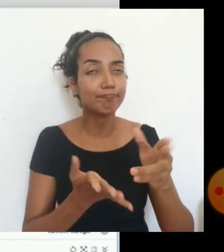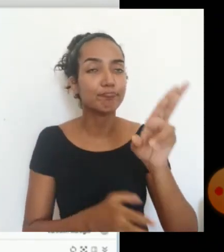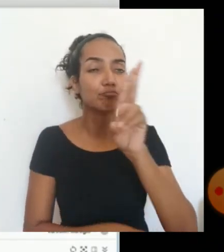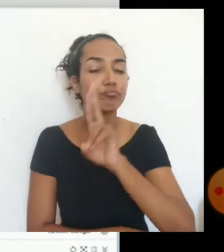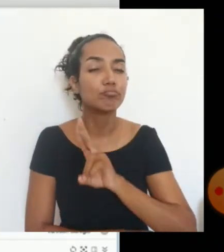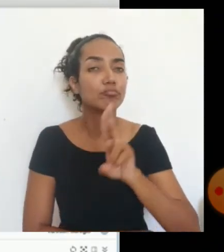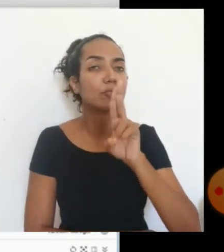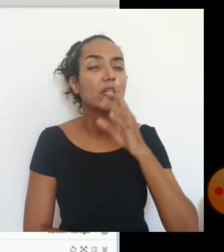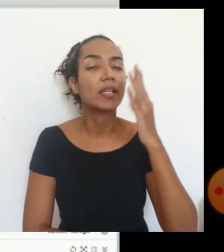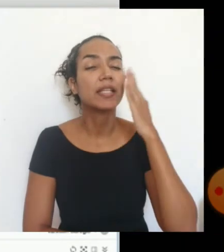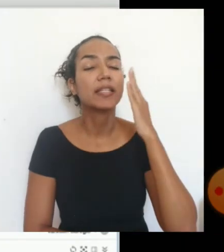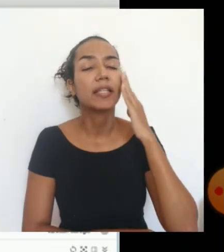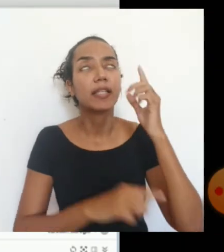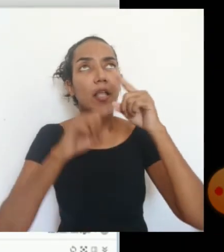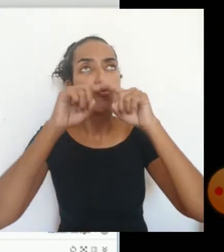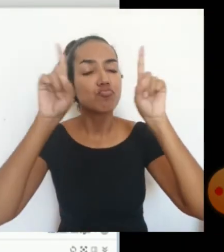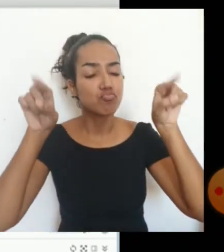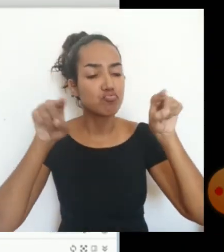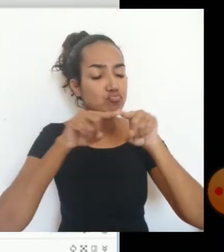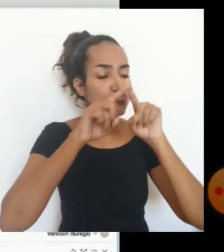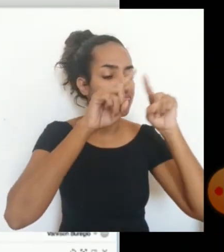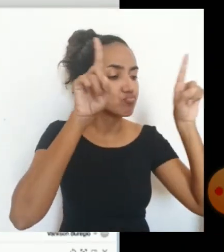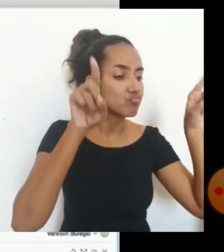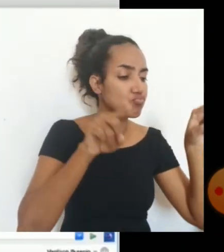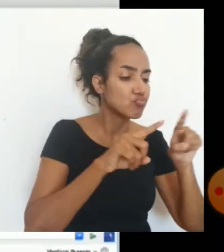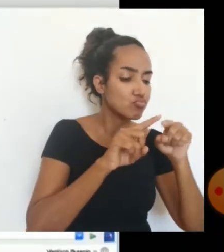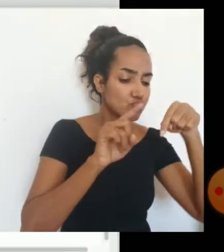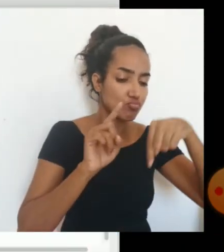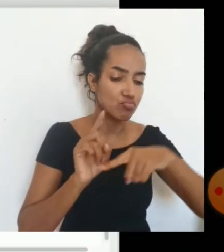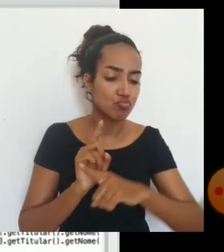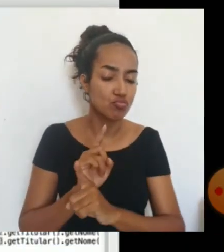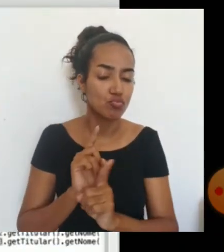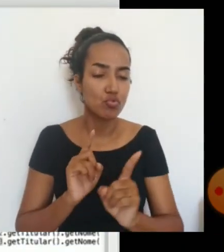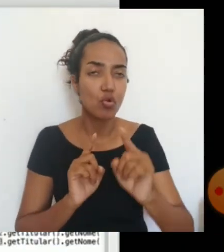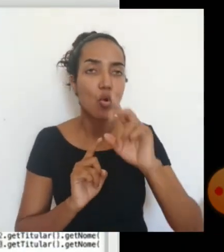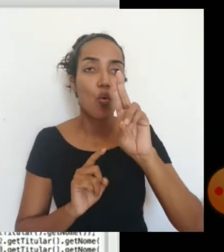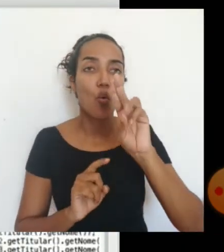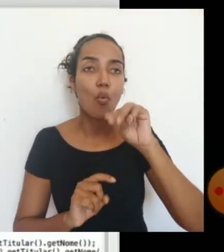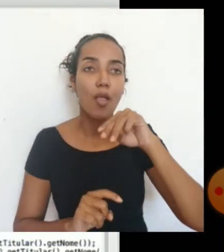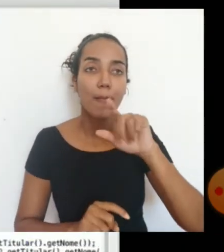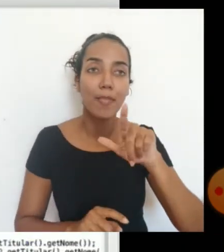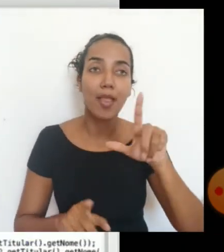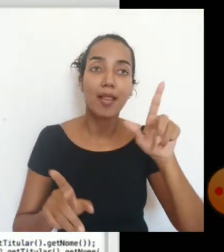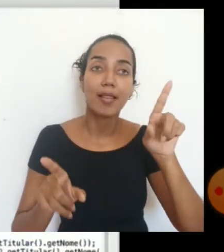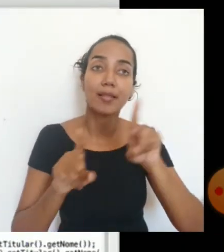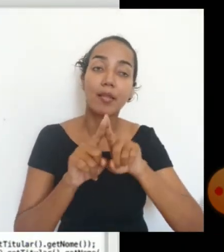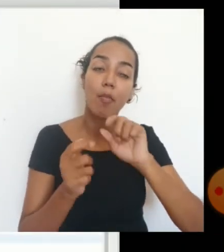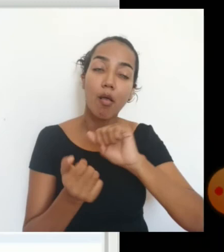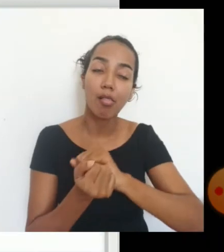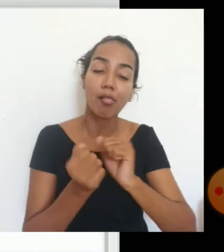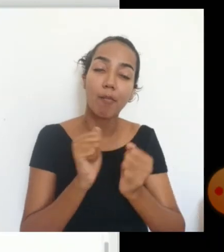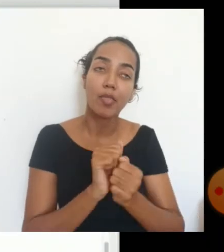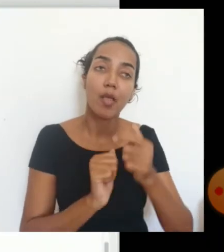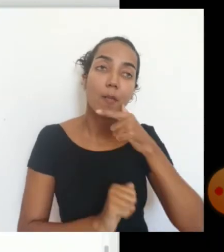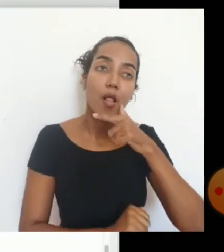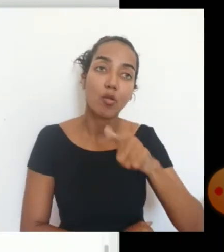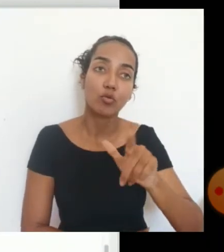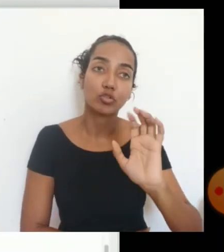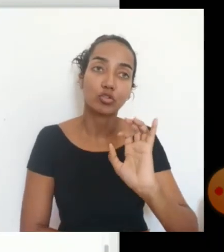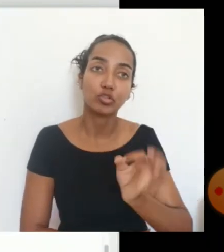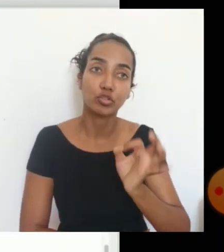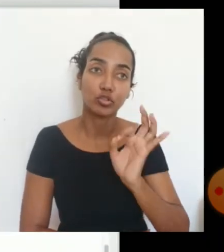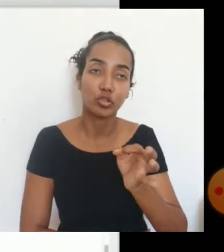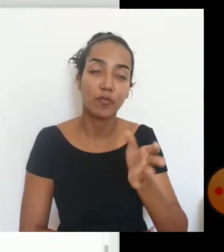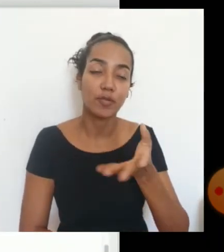Java esse relacionamento, que consistiu basicamente em criar um atributo cliente. Bom,